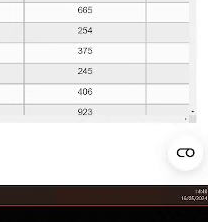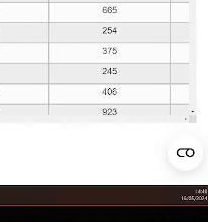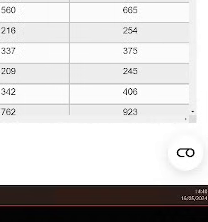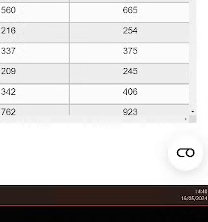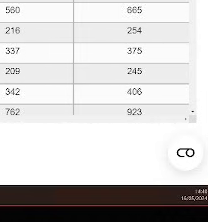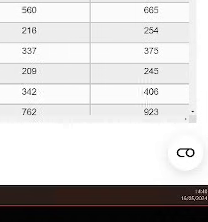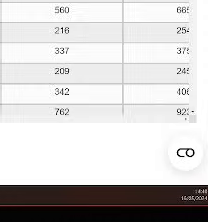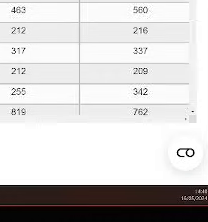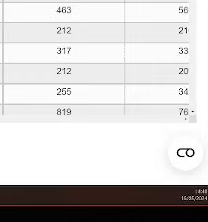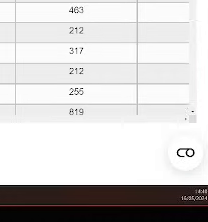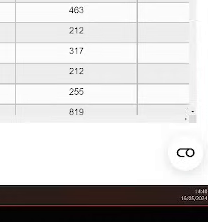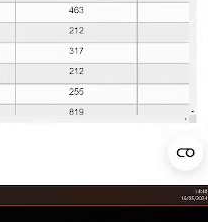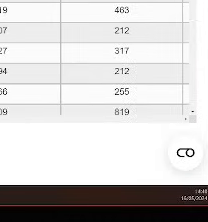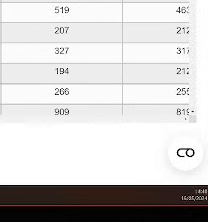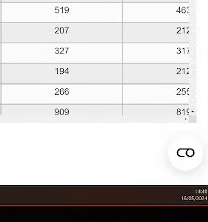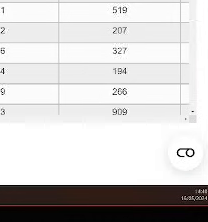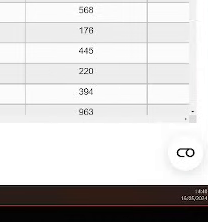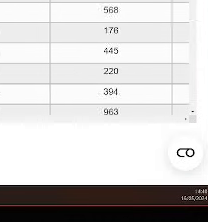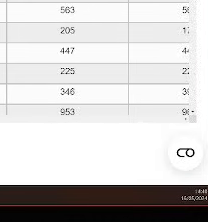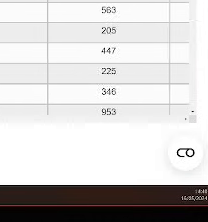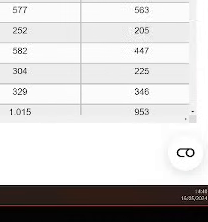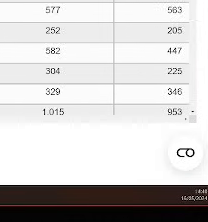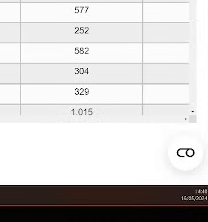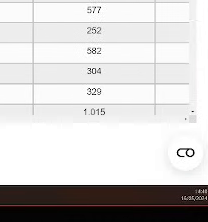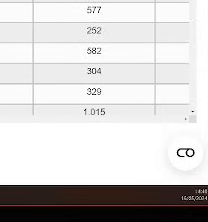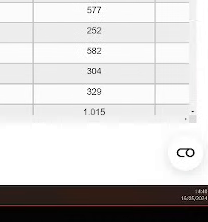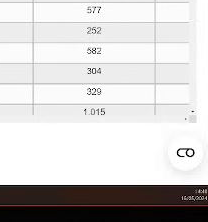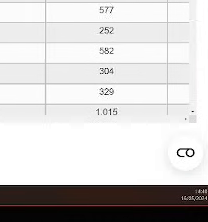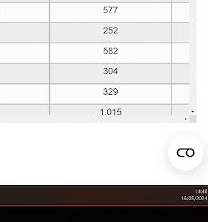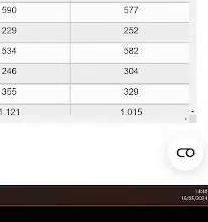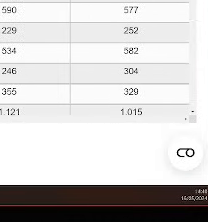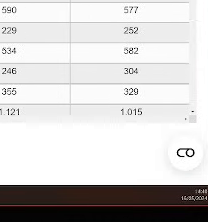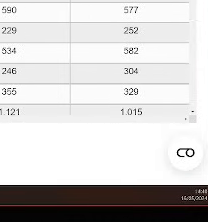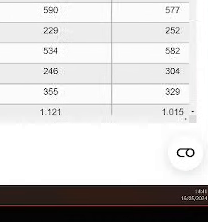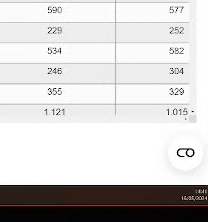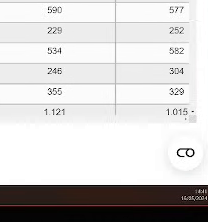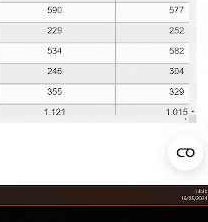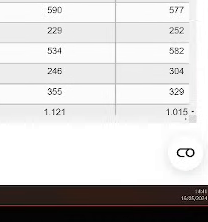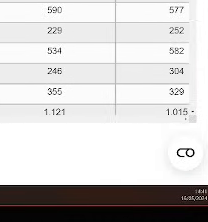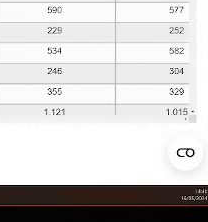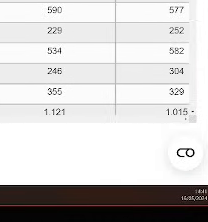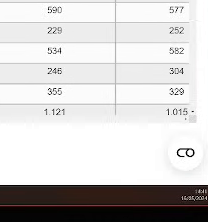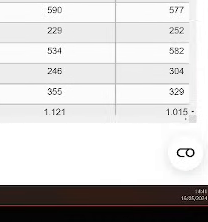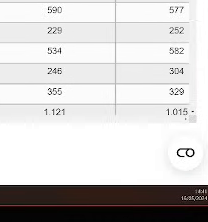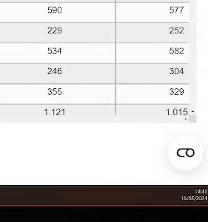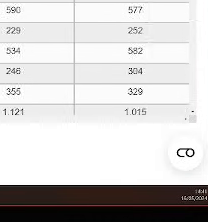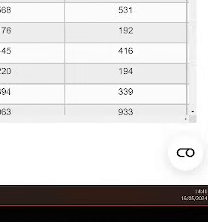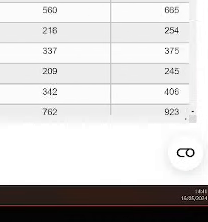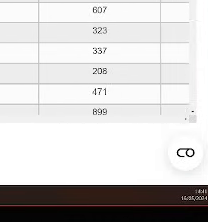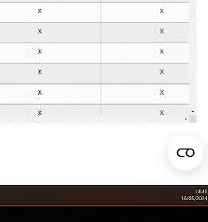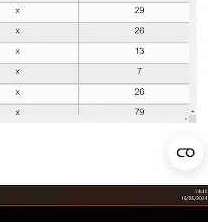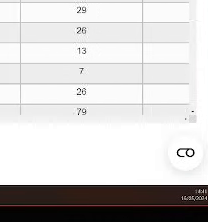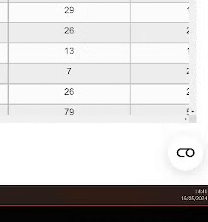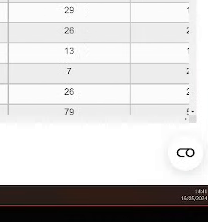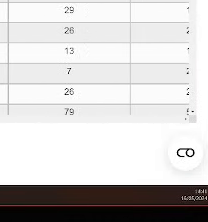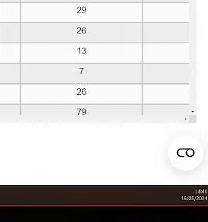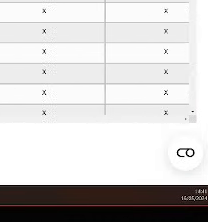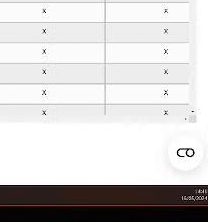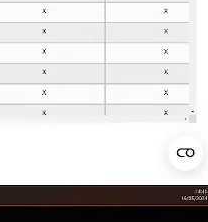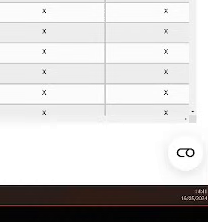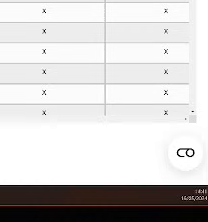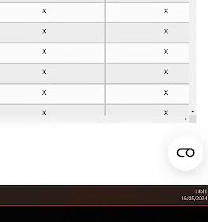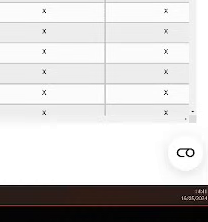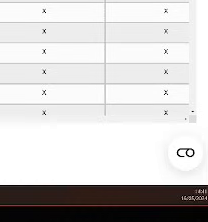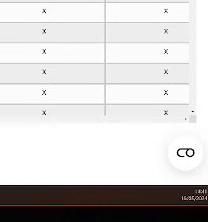tentar dizer isto já foi bem mais em 2011 era bem maior do que o